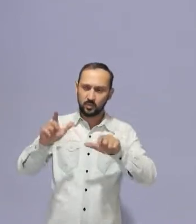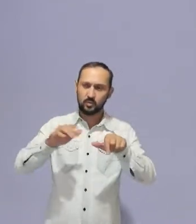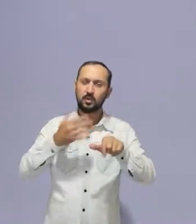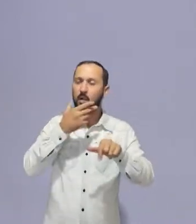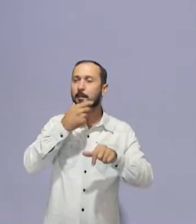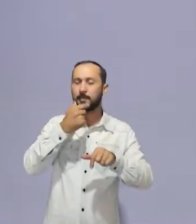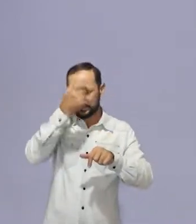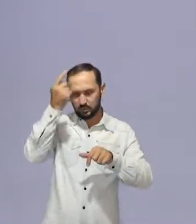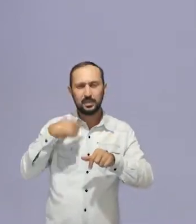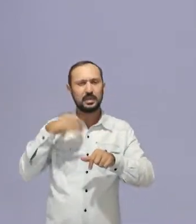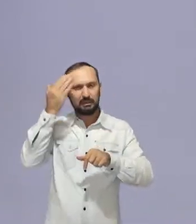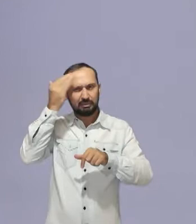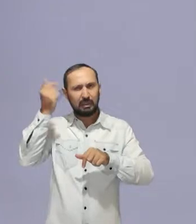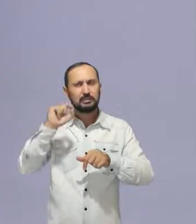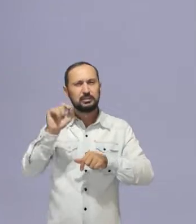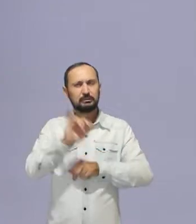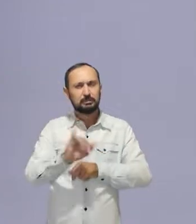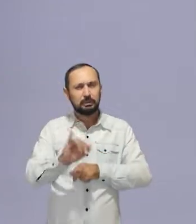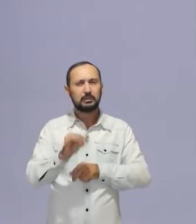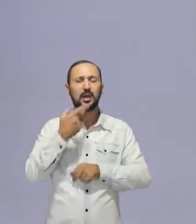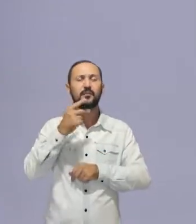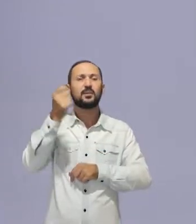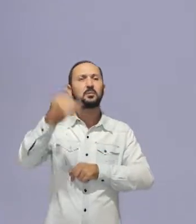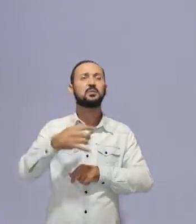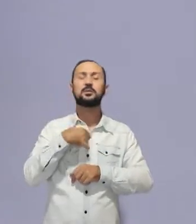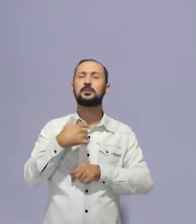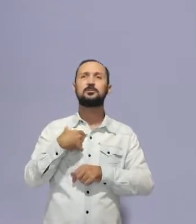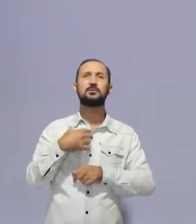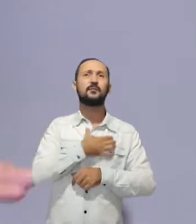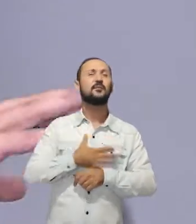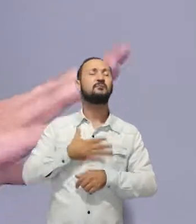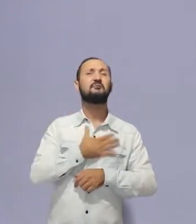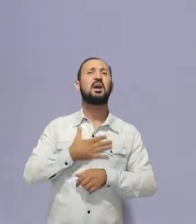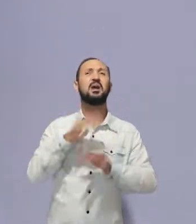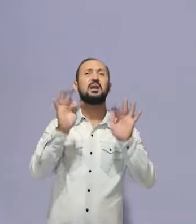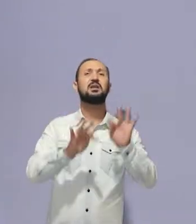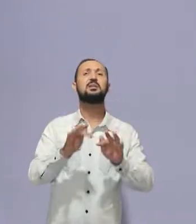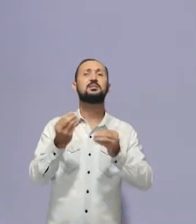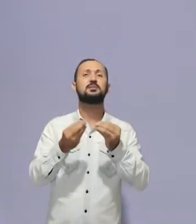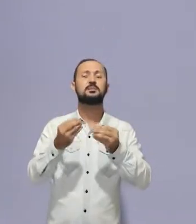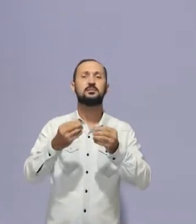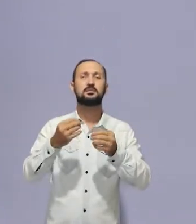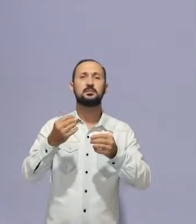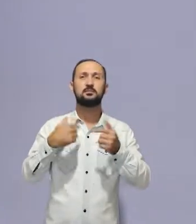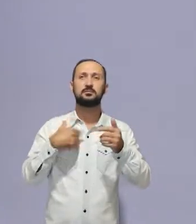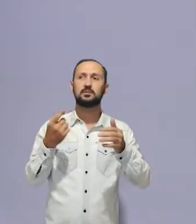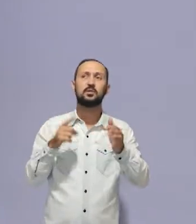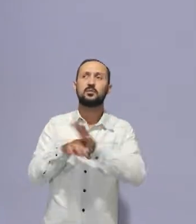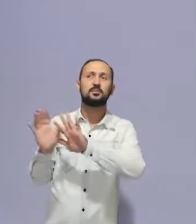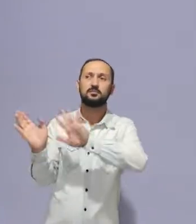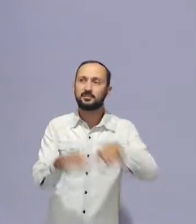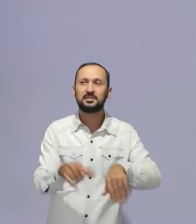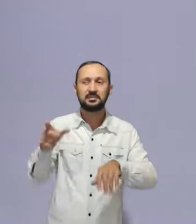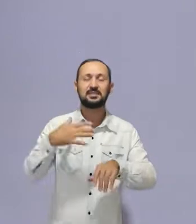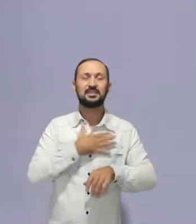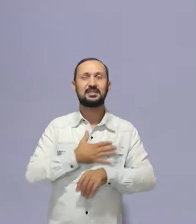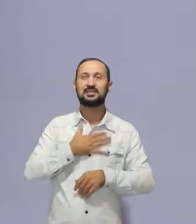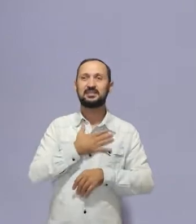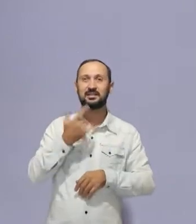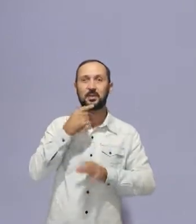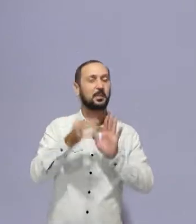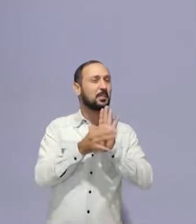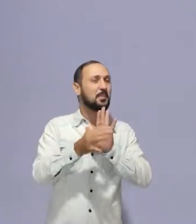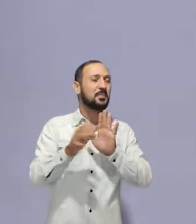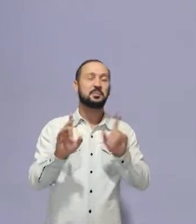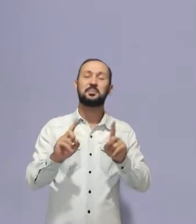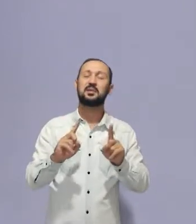que ninguém ficou satisfeito com o caminho das reformas tributárias no Brasil. Vou até dispensar essa pergunta se você está satisfeito com as propostas que foram